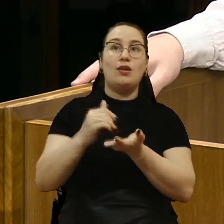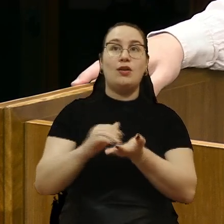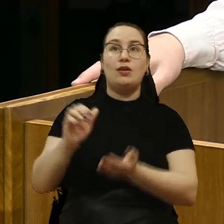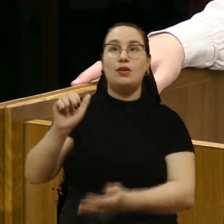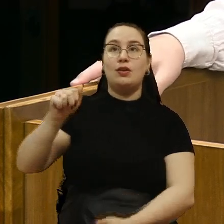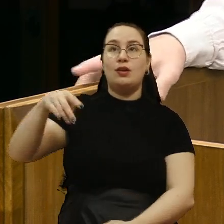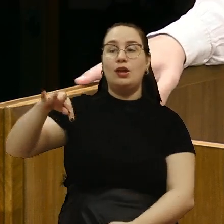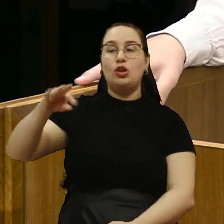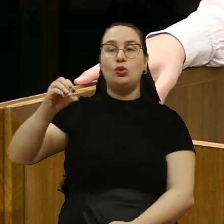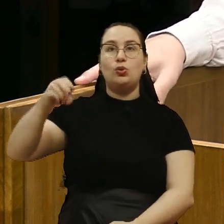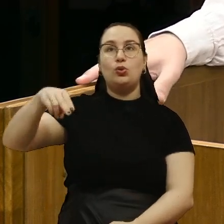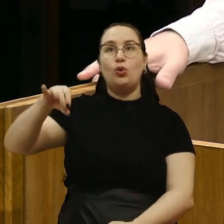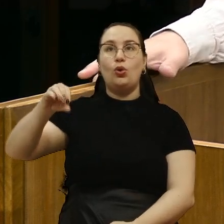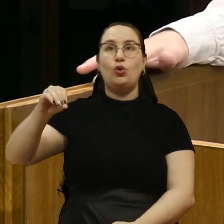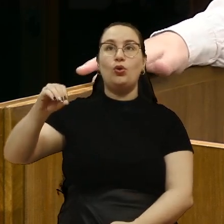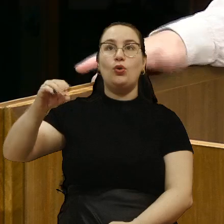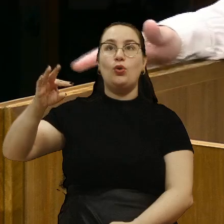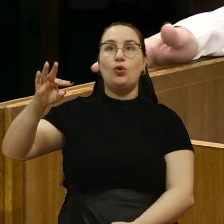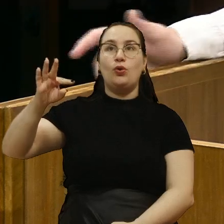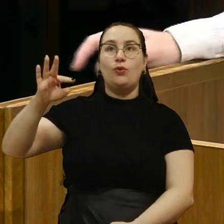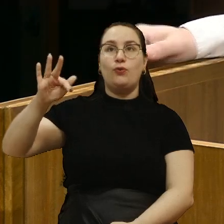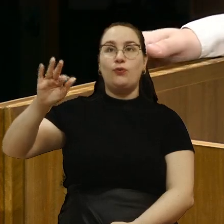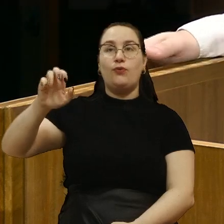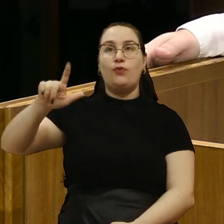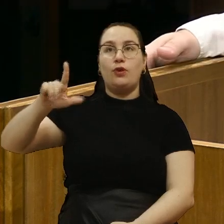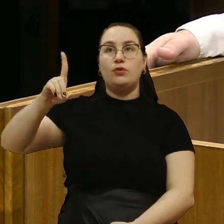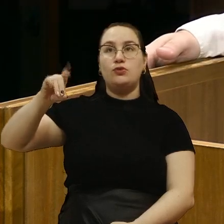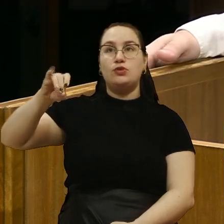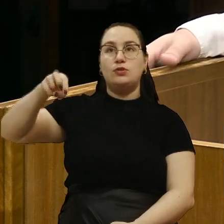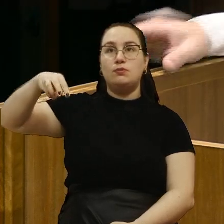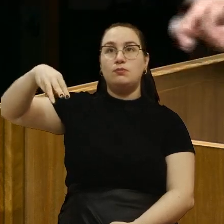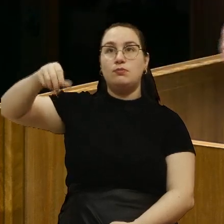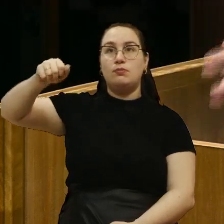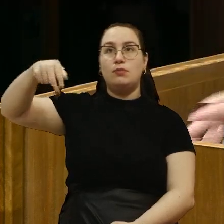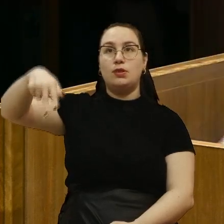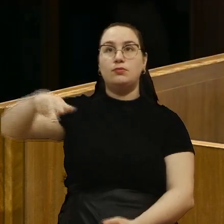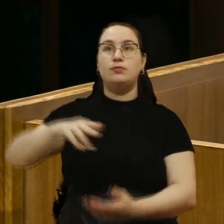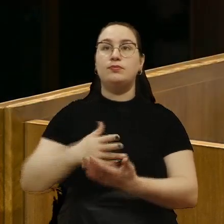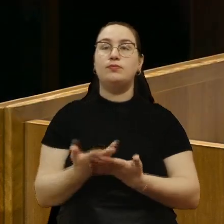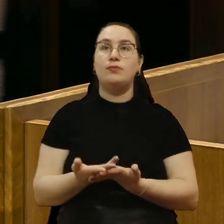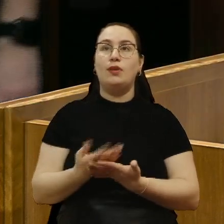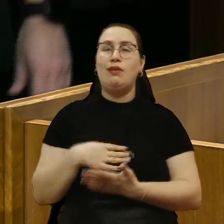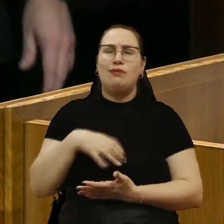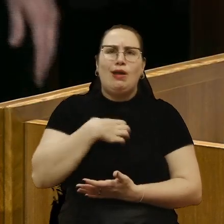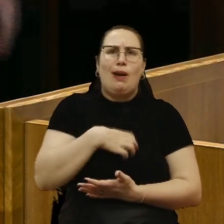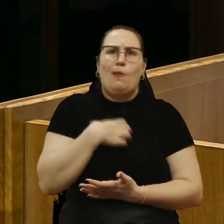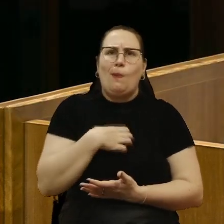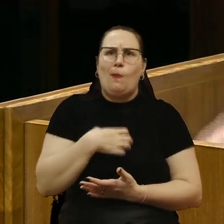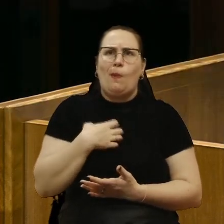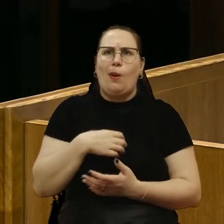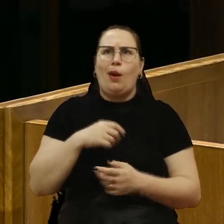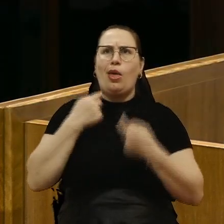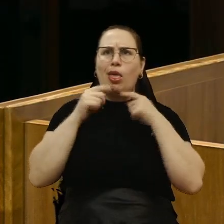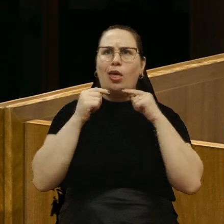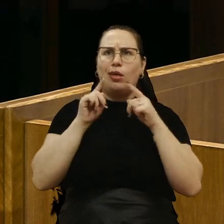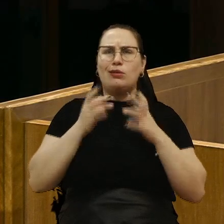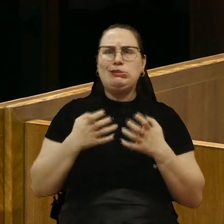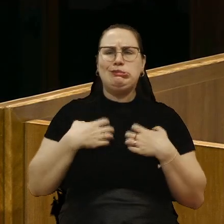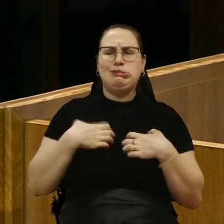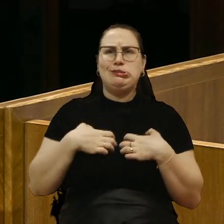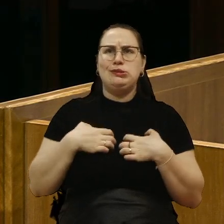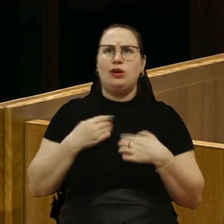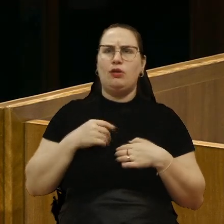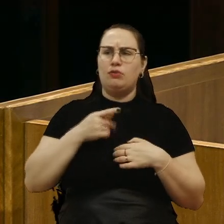Feldman, que quando recebe qualquer tipo de crítica, fica brabo. Eu vim aqui, eu